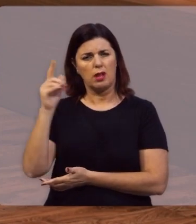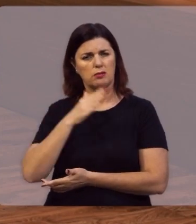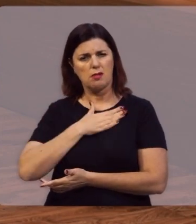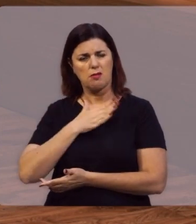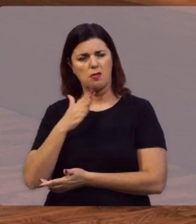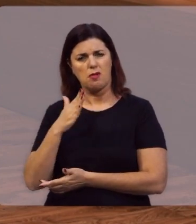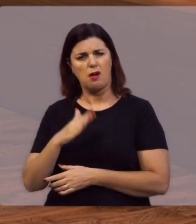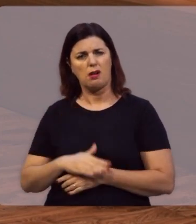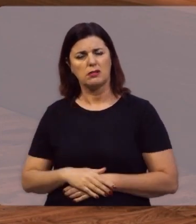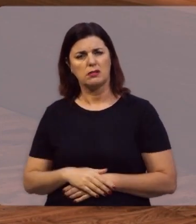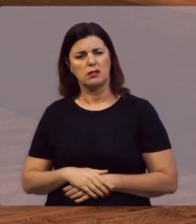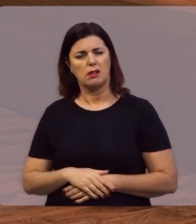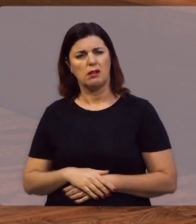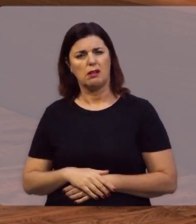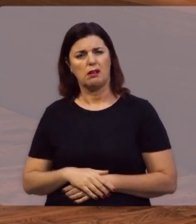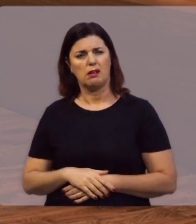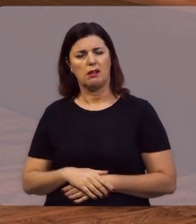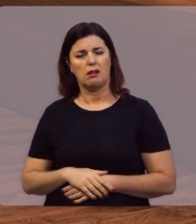apoie